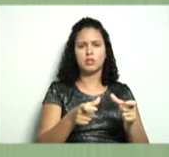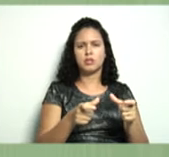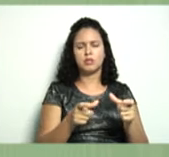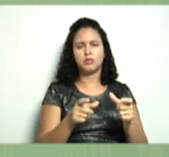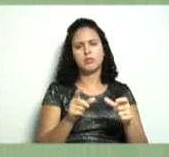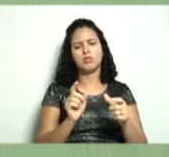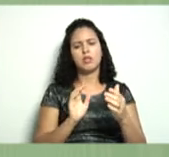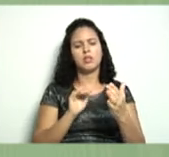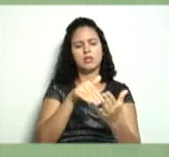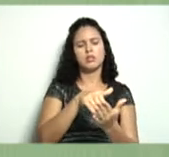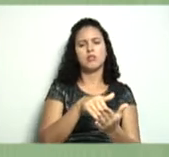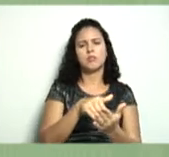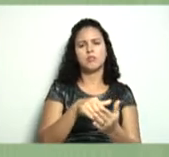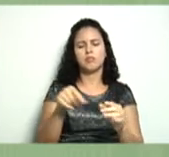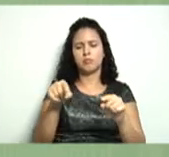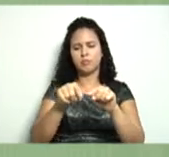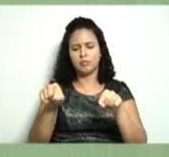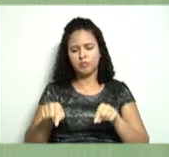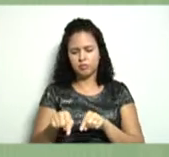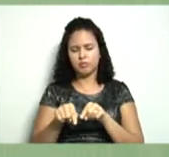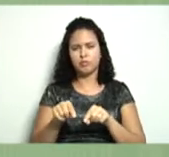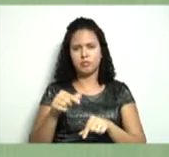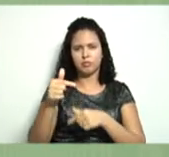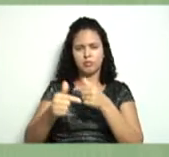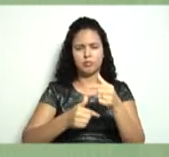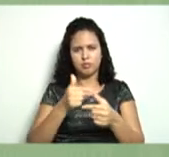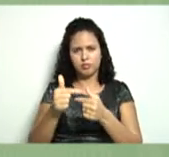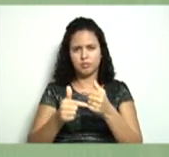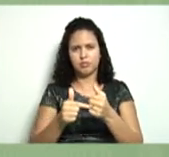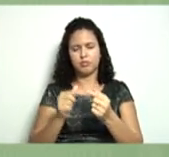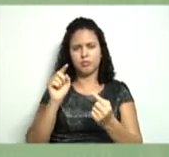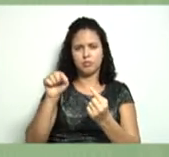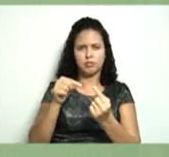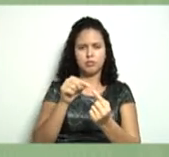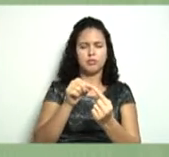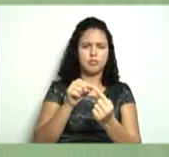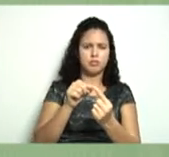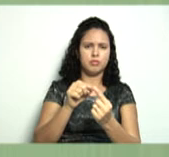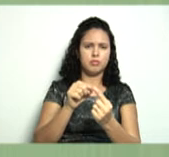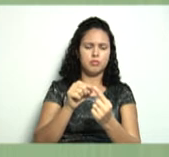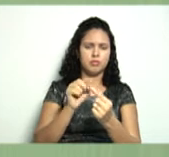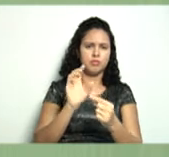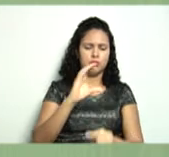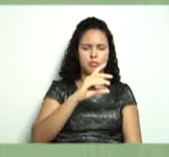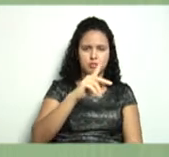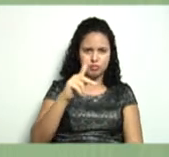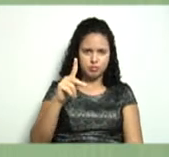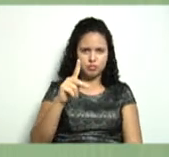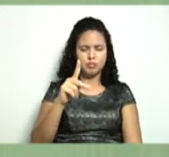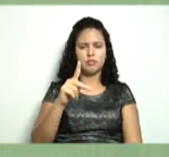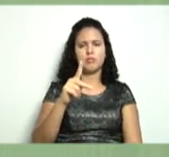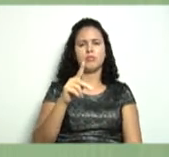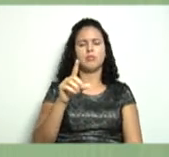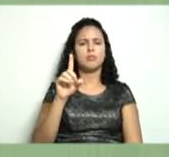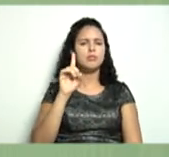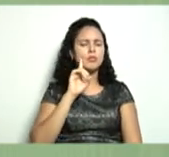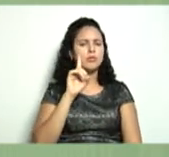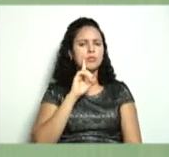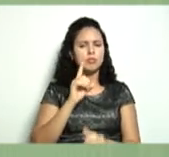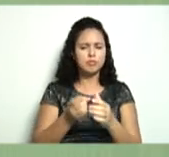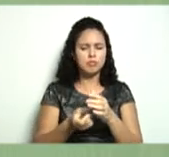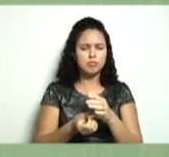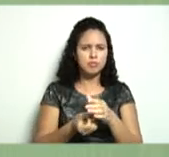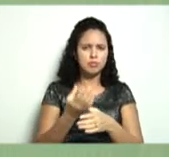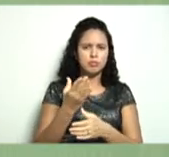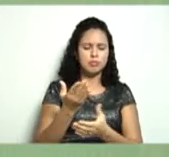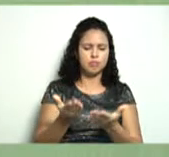duração, área de ação, objeto da sociedade, fixação do exercício social e da data do levantamento